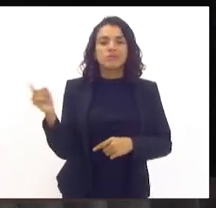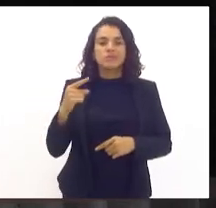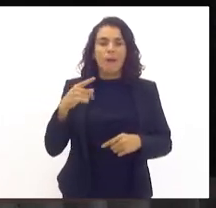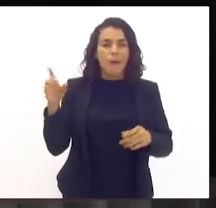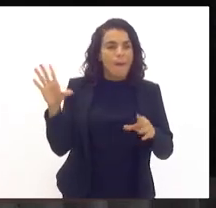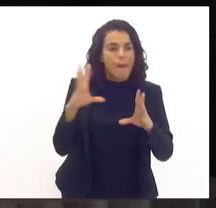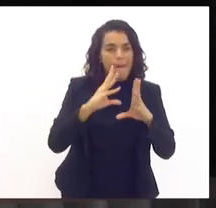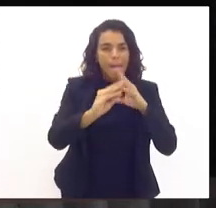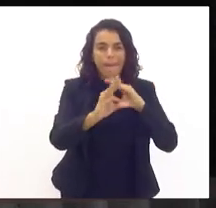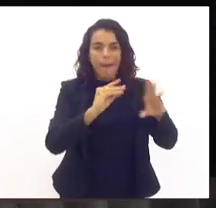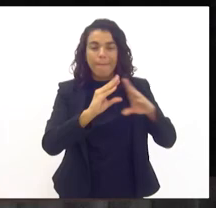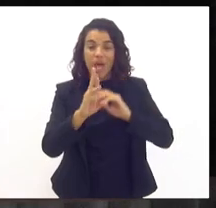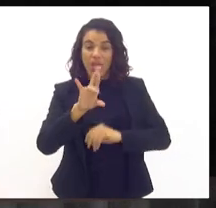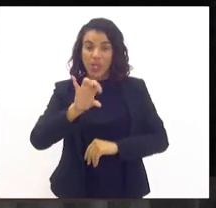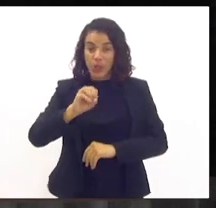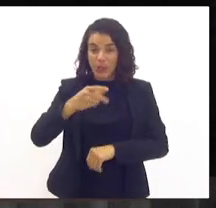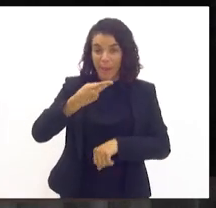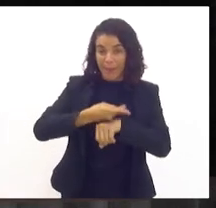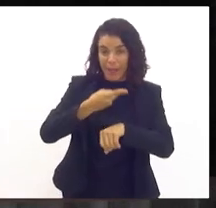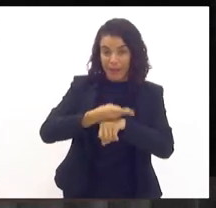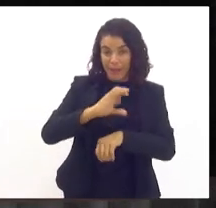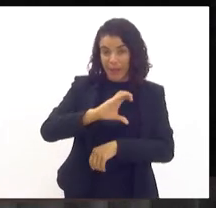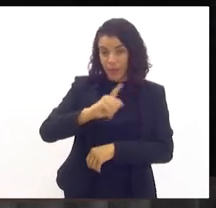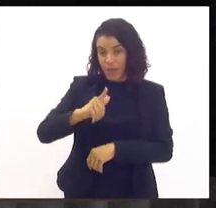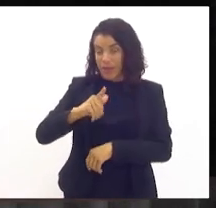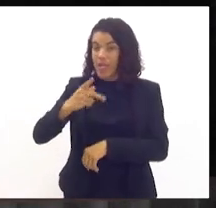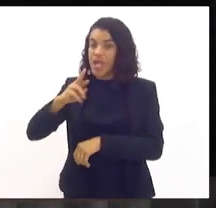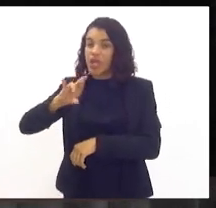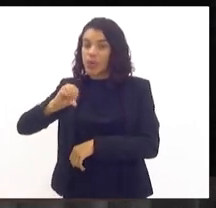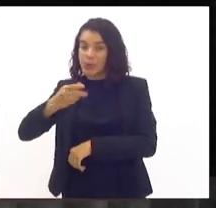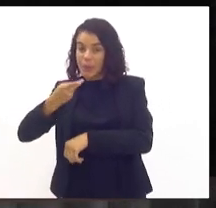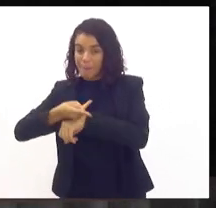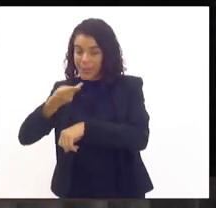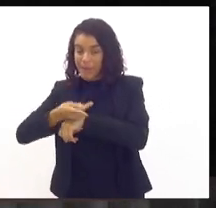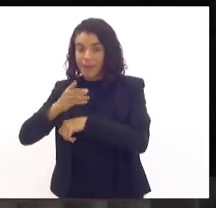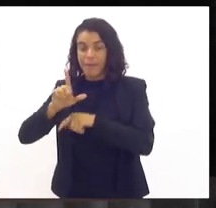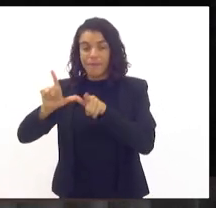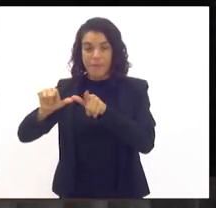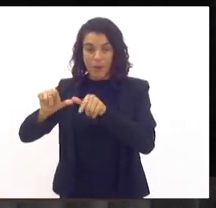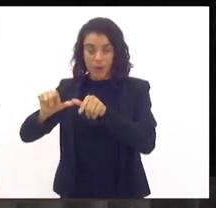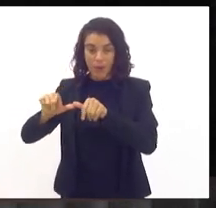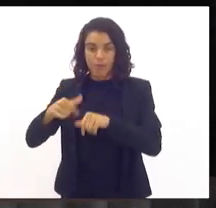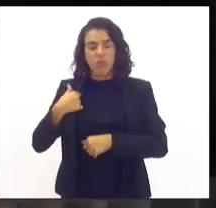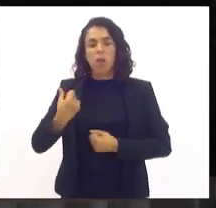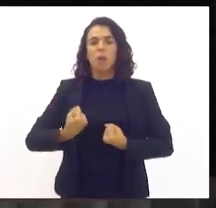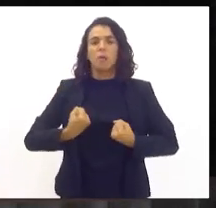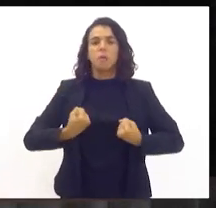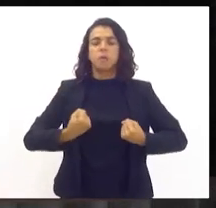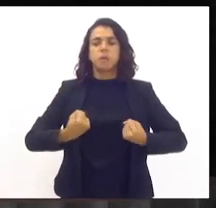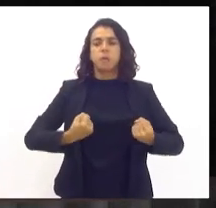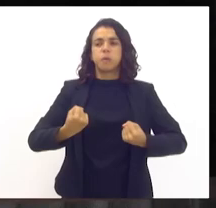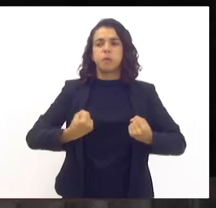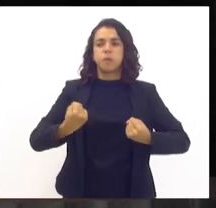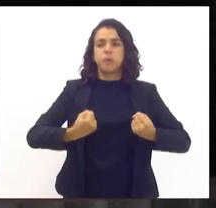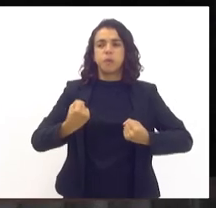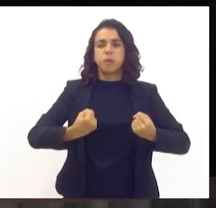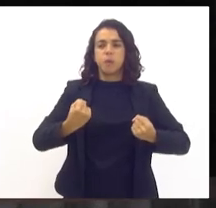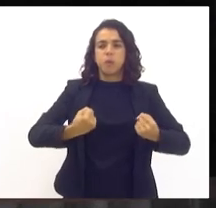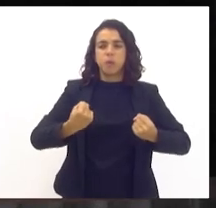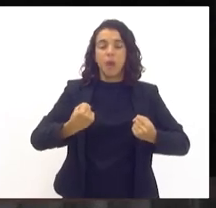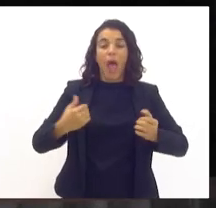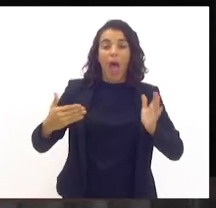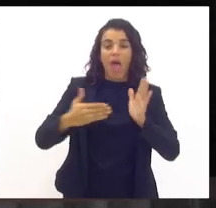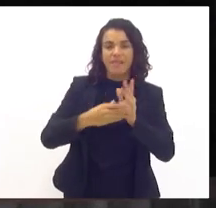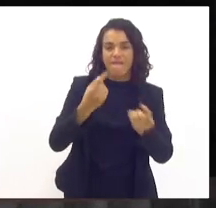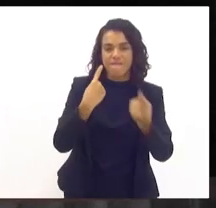Viegas, Rio da Prata de Campo Grande, Rio da Prata de Bangu. E aí eu fui dirigindo até a Avenida